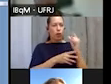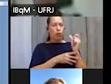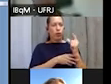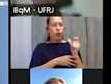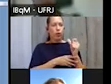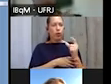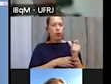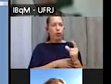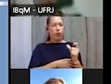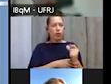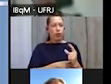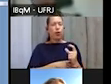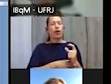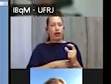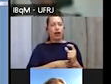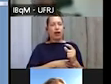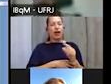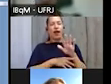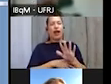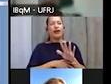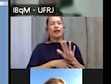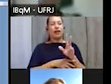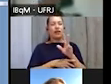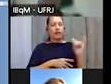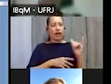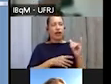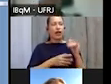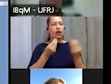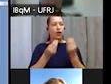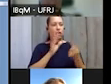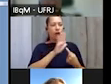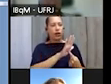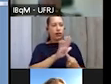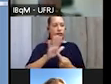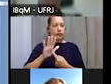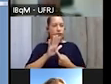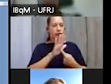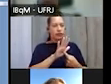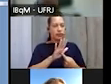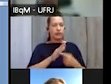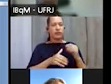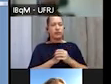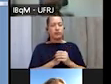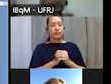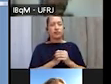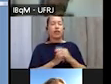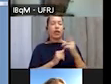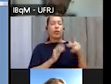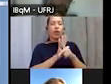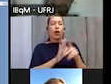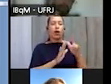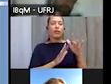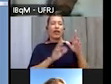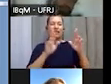outro, ele vai identificando, e com uma experiência, às vezes de décadas, elementos diferentes, os quais